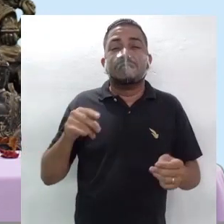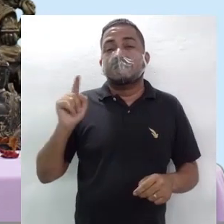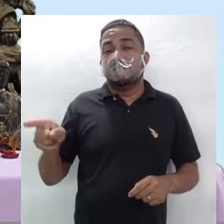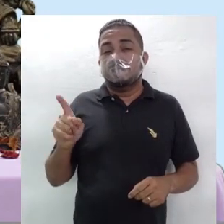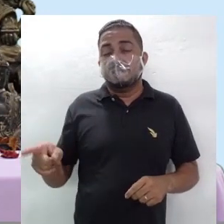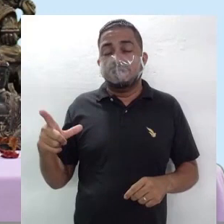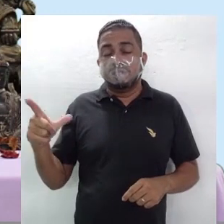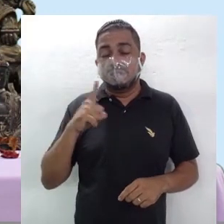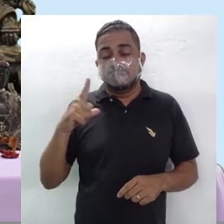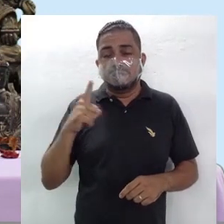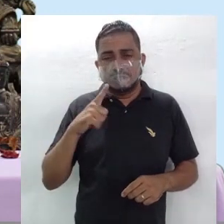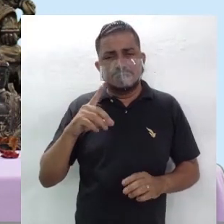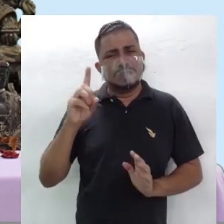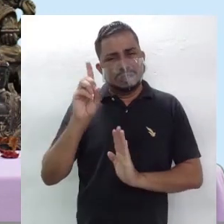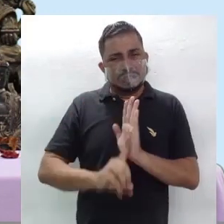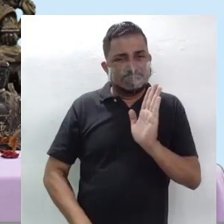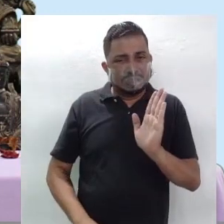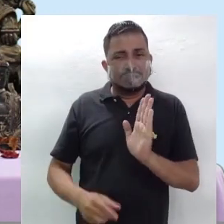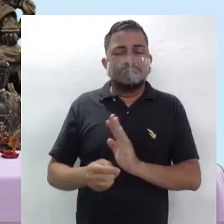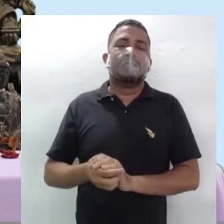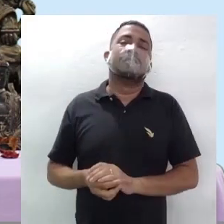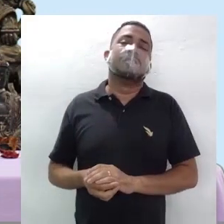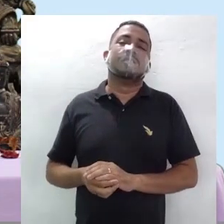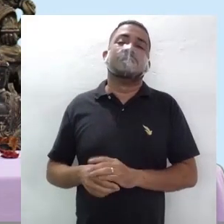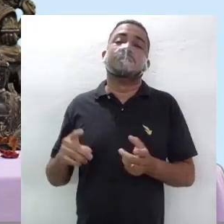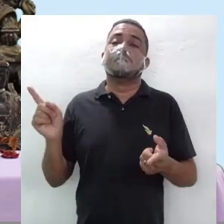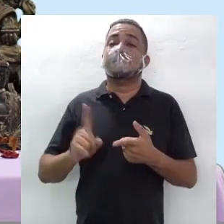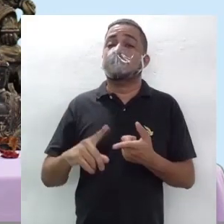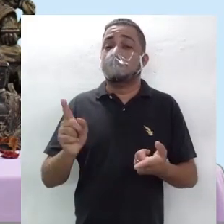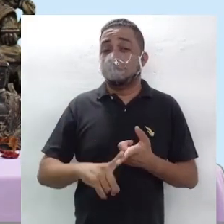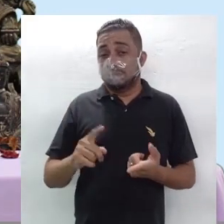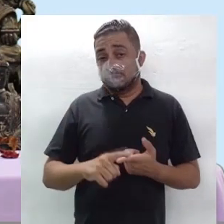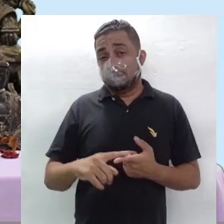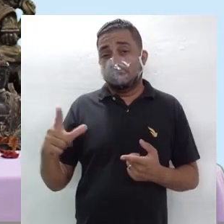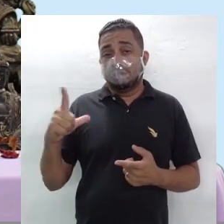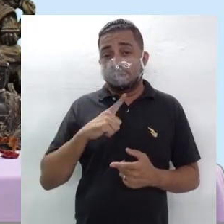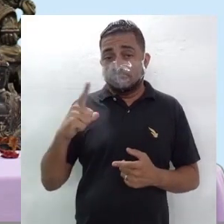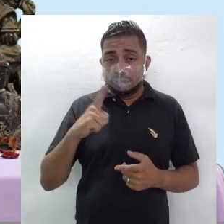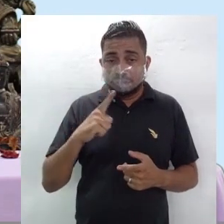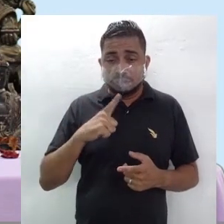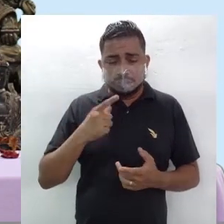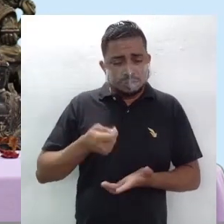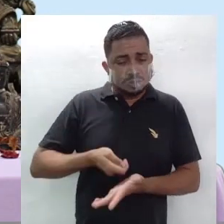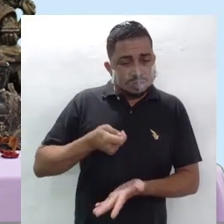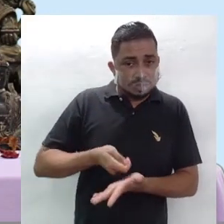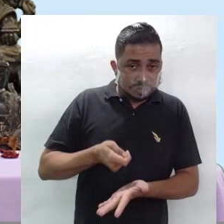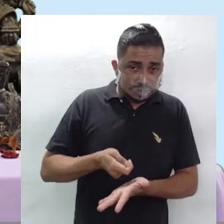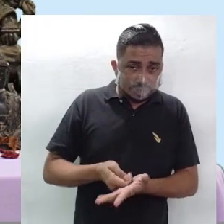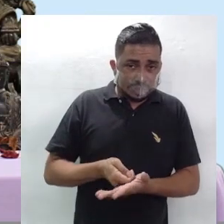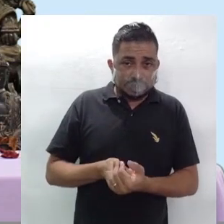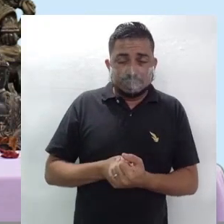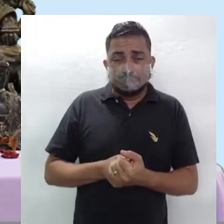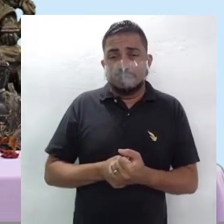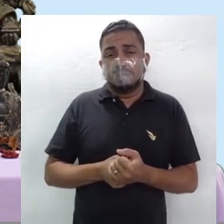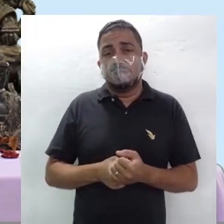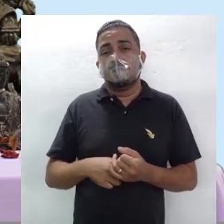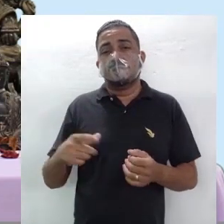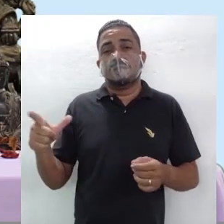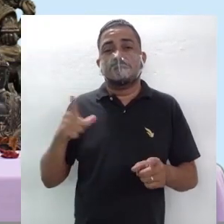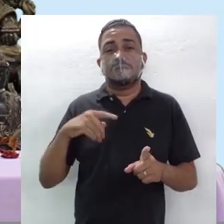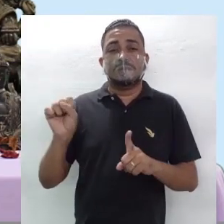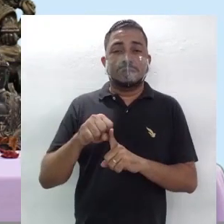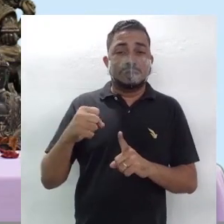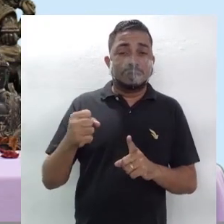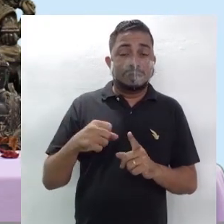seus direitos, né? E ele tem também os seus deveres com a